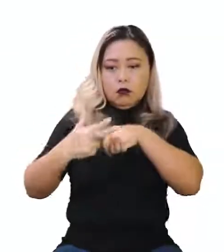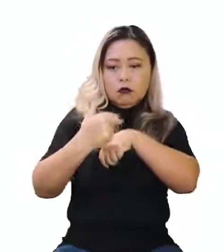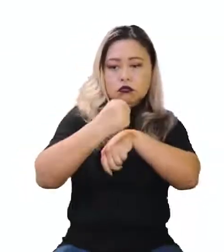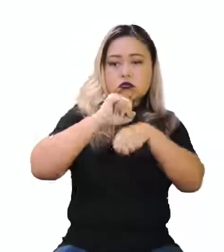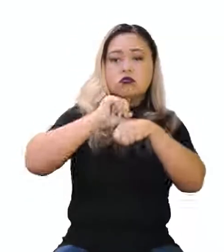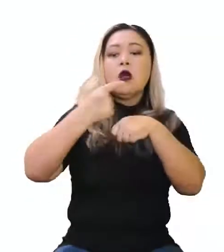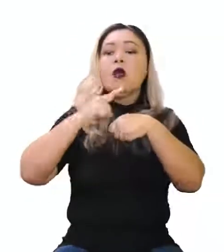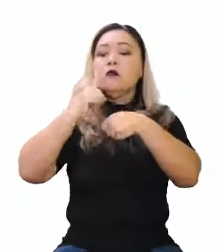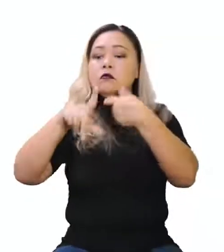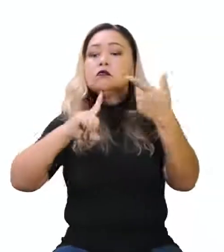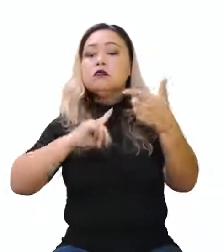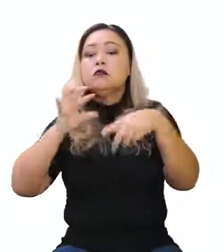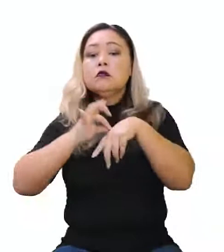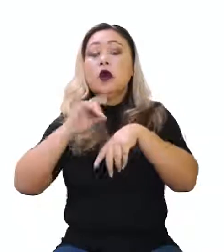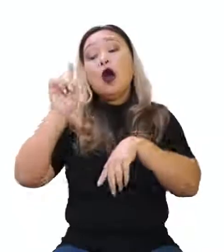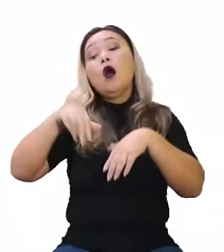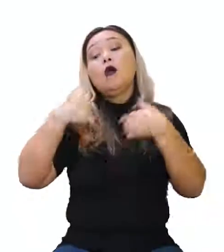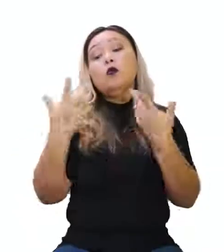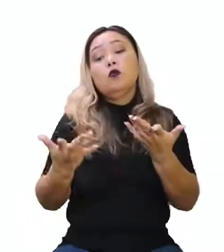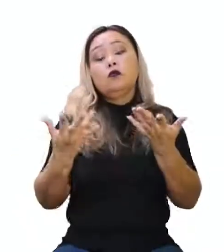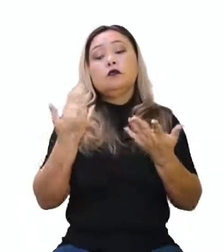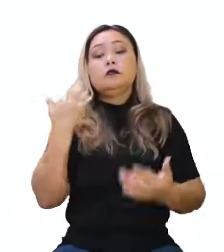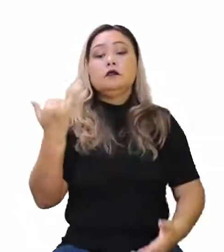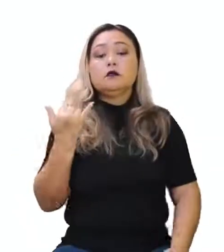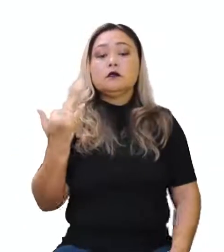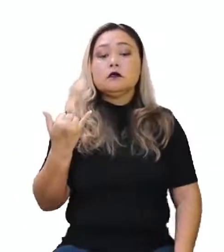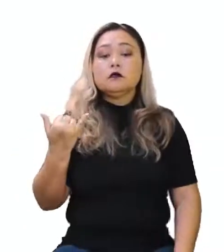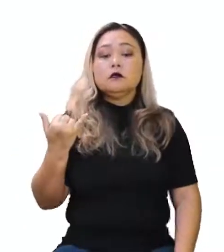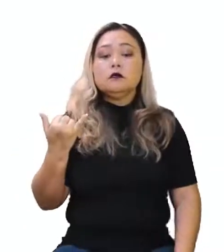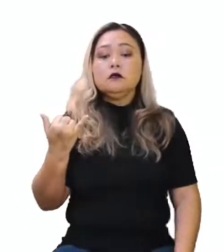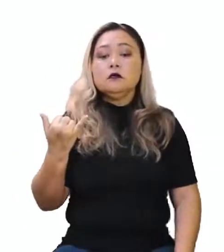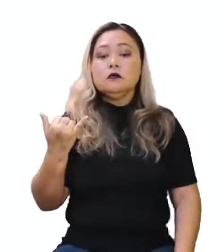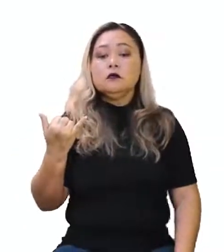uma coisa importante.